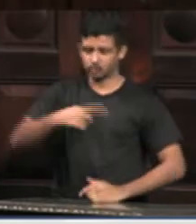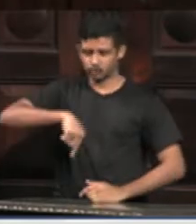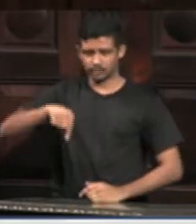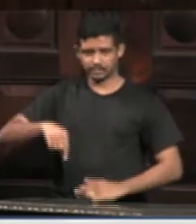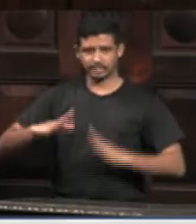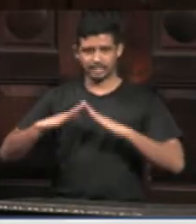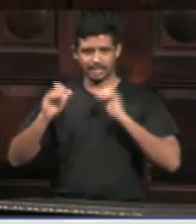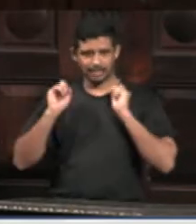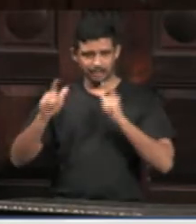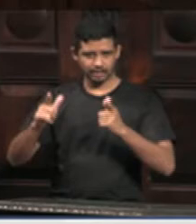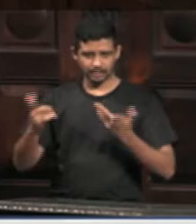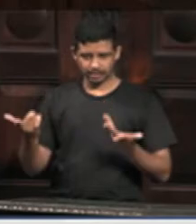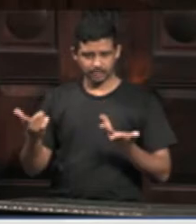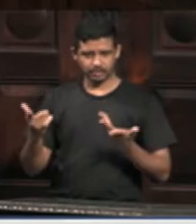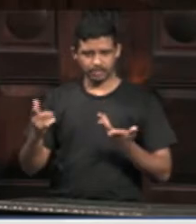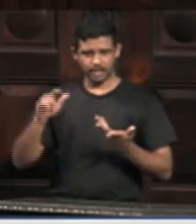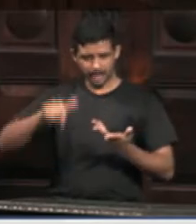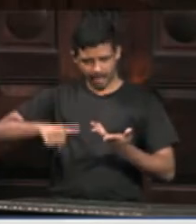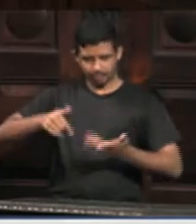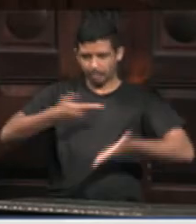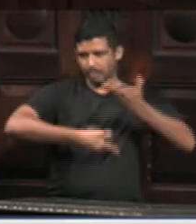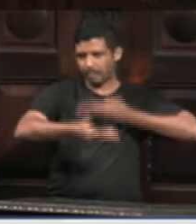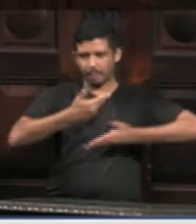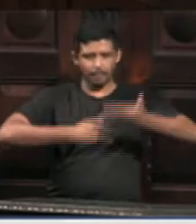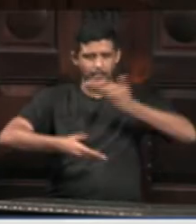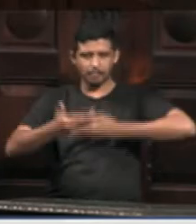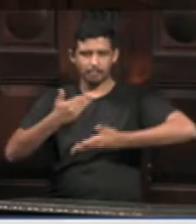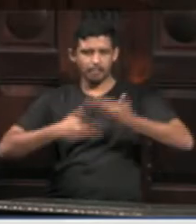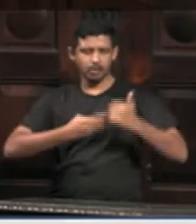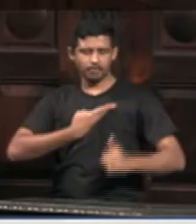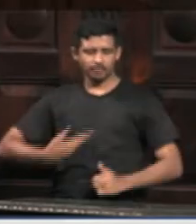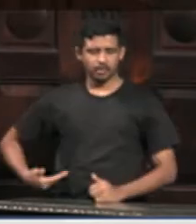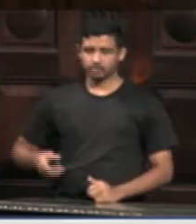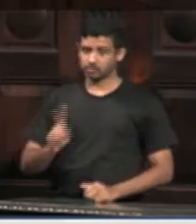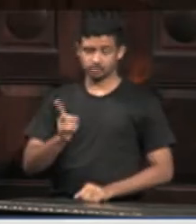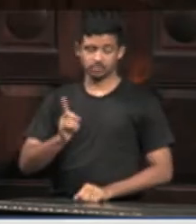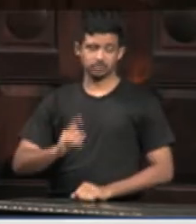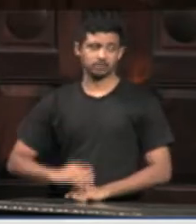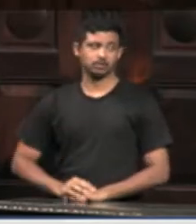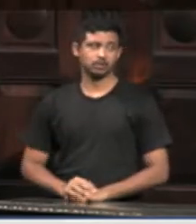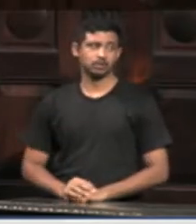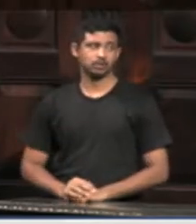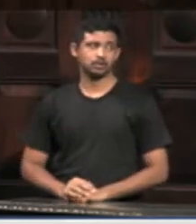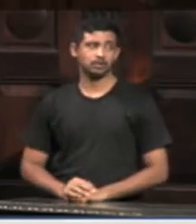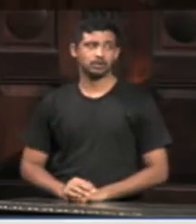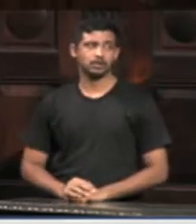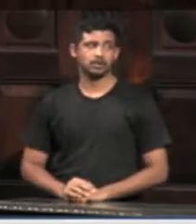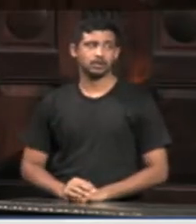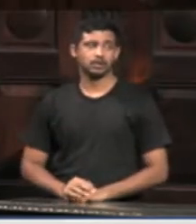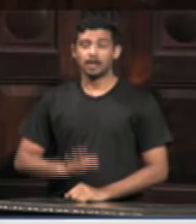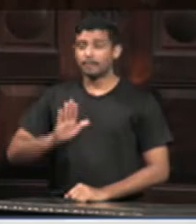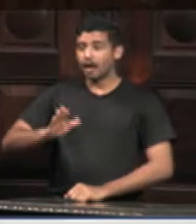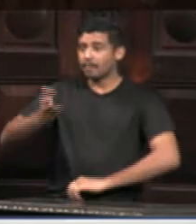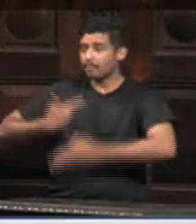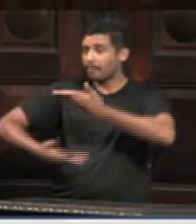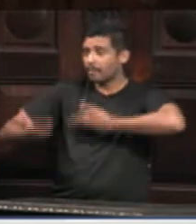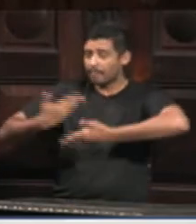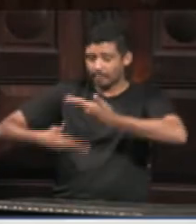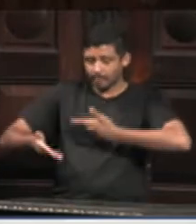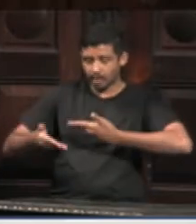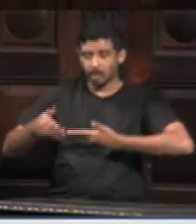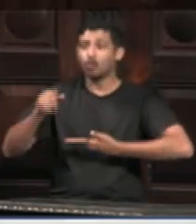casa de viabilizar governos, e sim de viabilizar